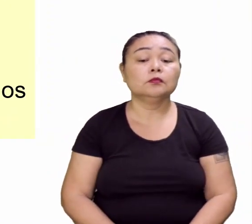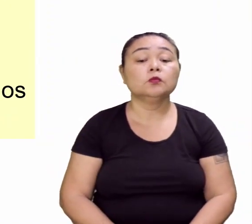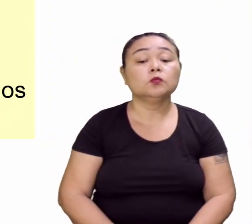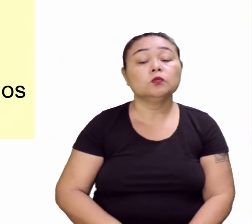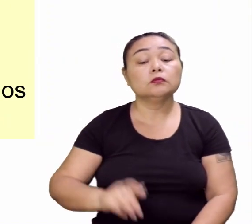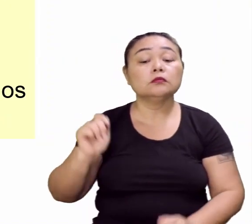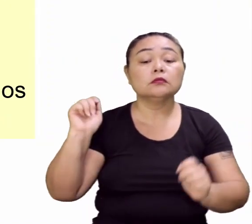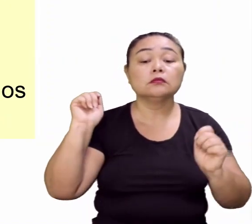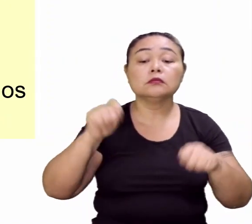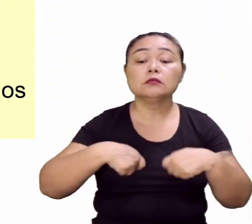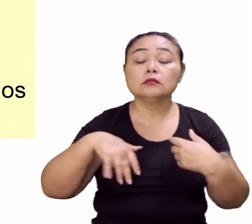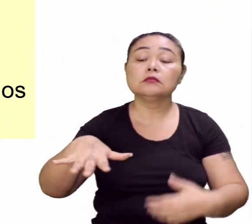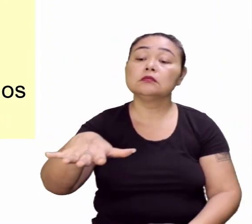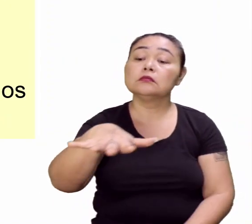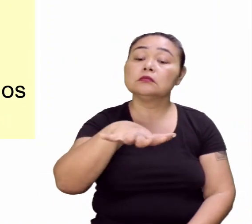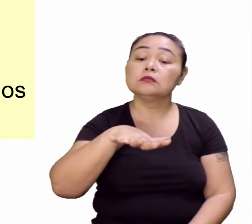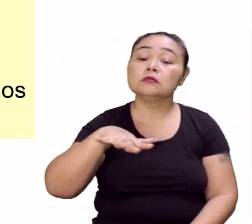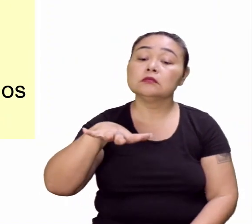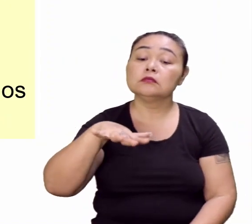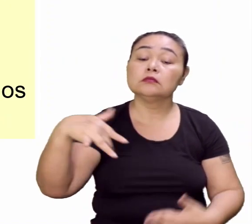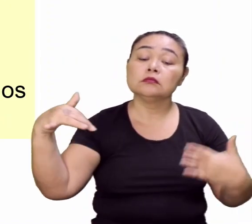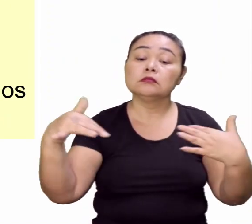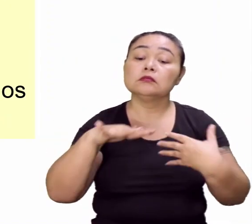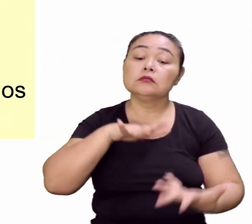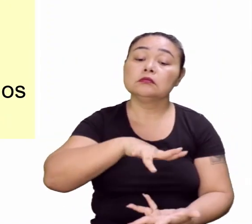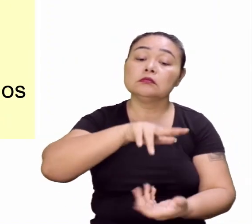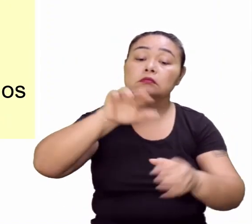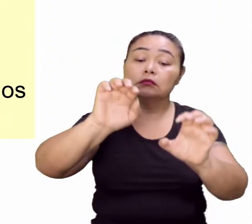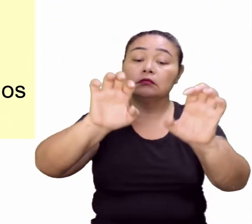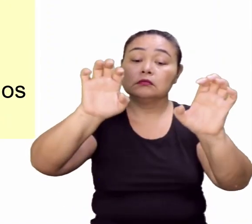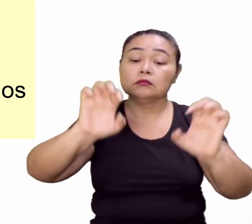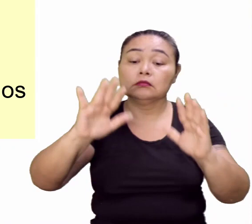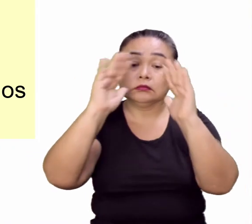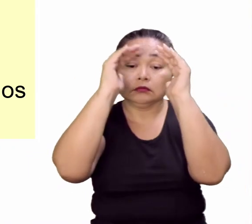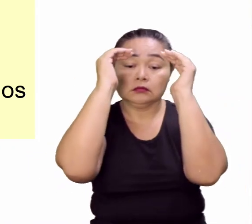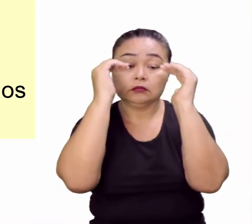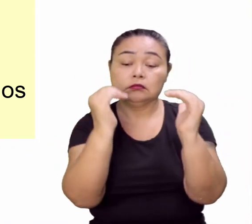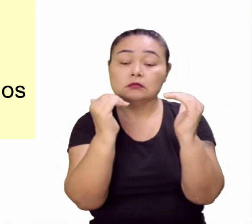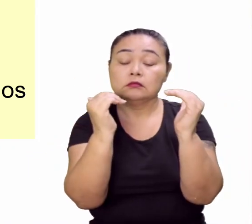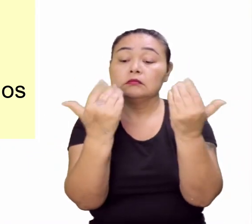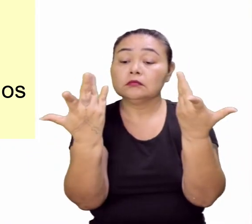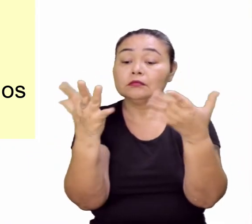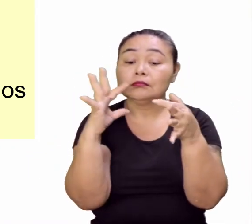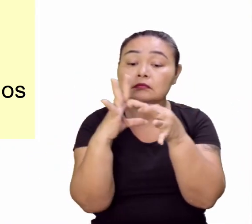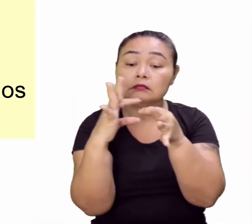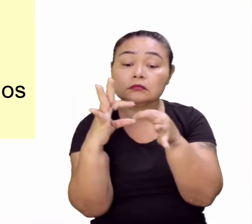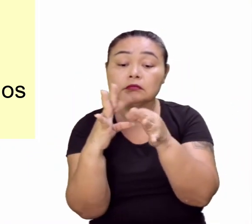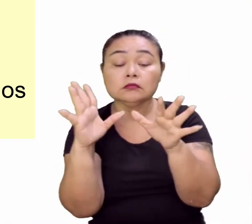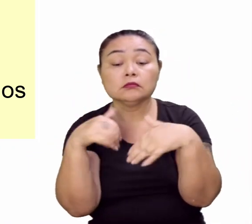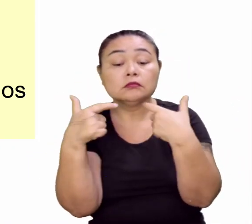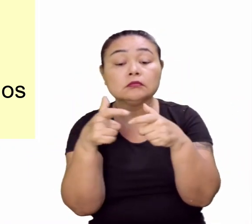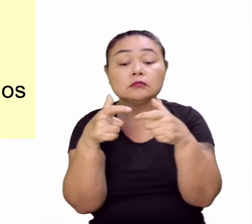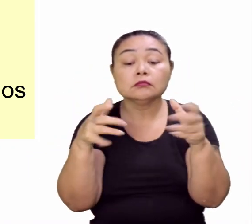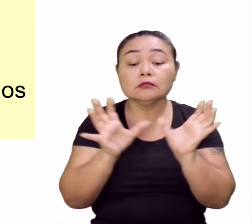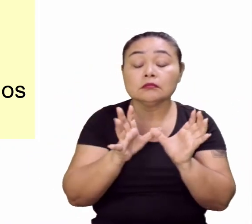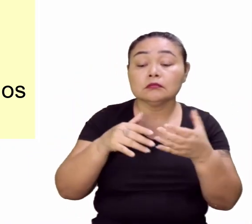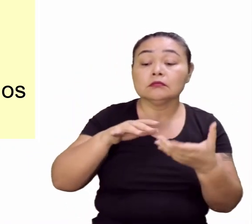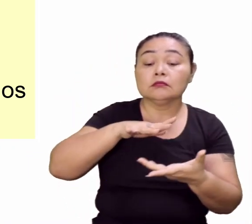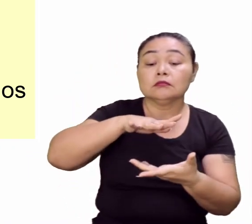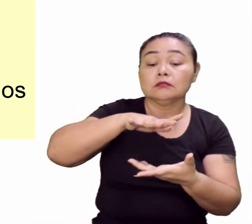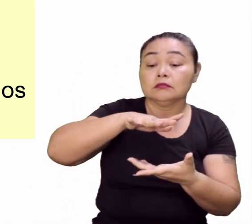Então, podemos dizer que o espaço urbano mundial estrutura-se obedecendo uma rede em que os grandes